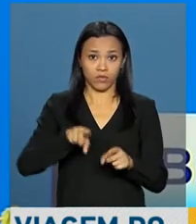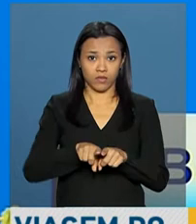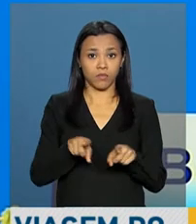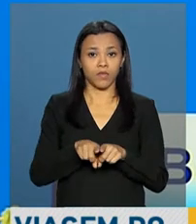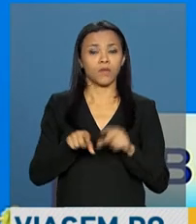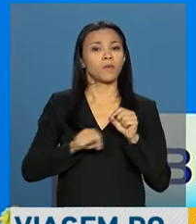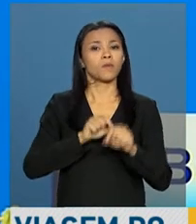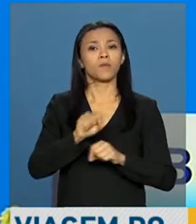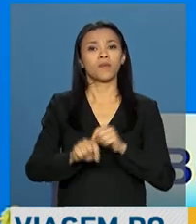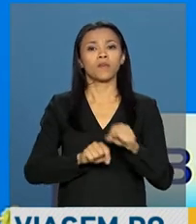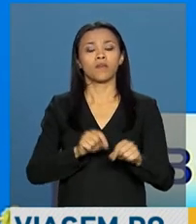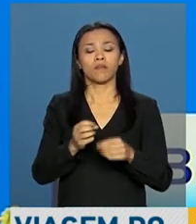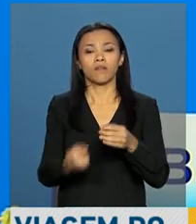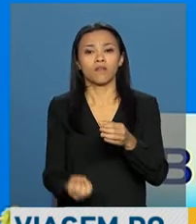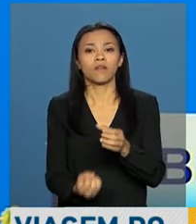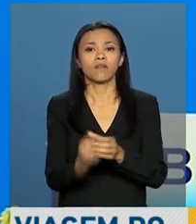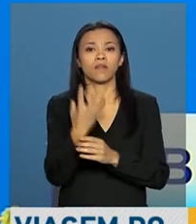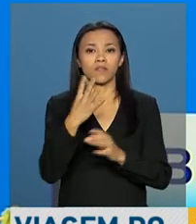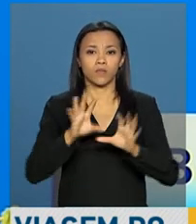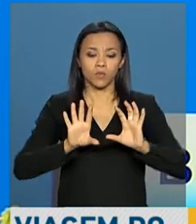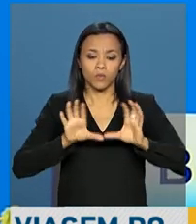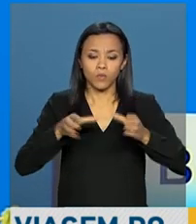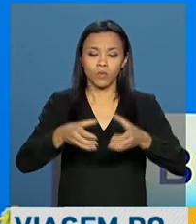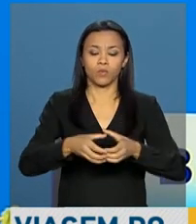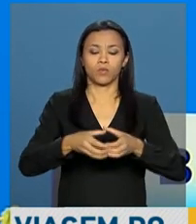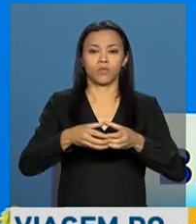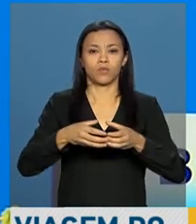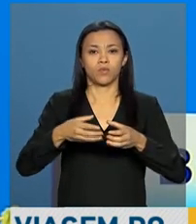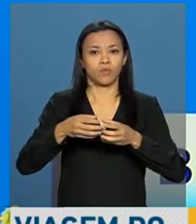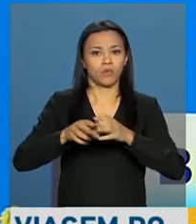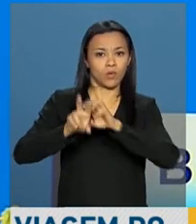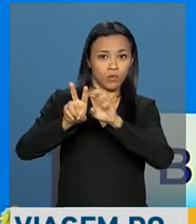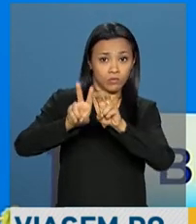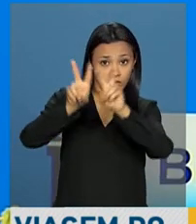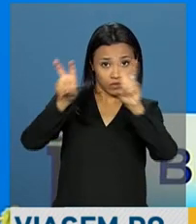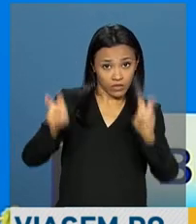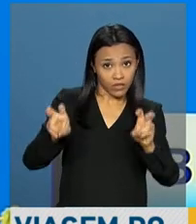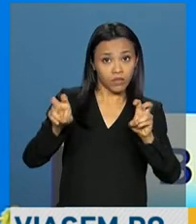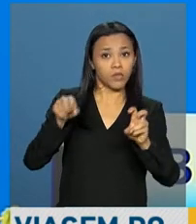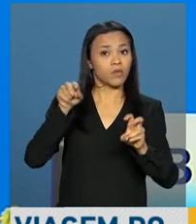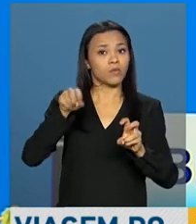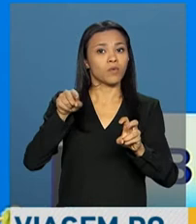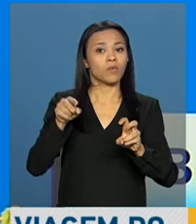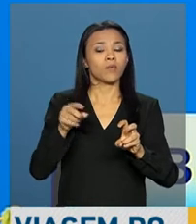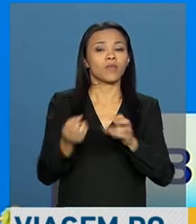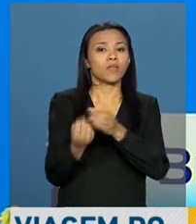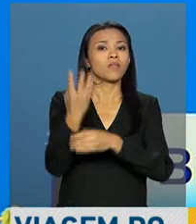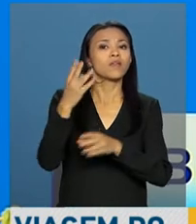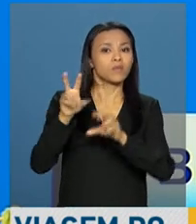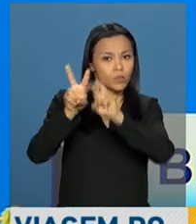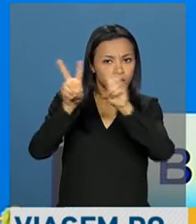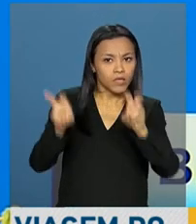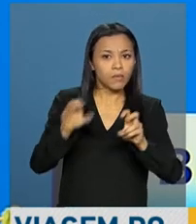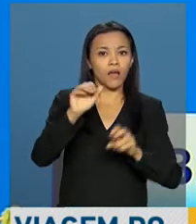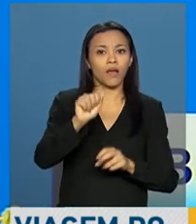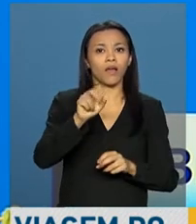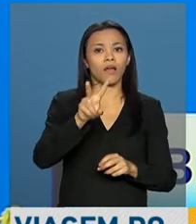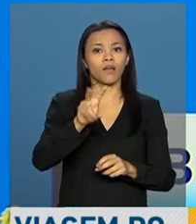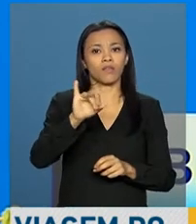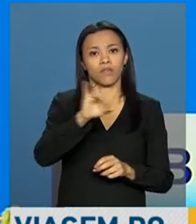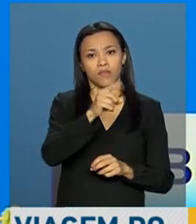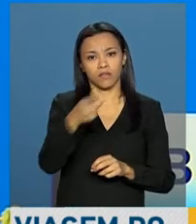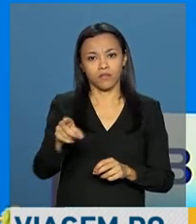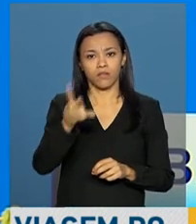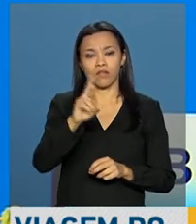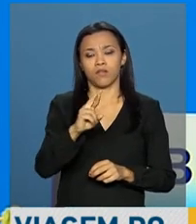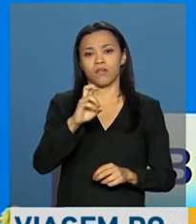a criação de grupo dedicado ao tema da aviação regional. Há pouco, em nossa